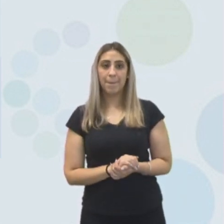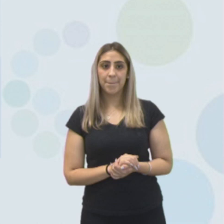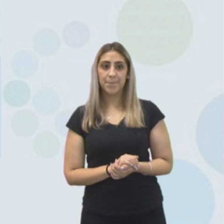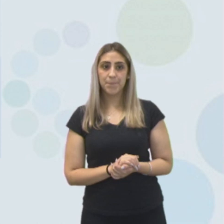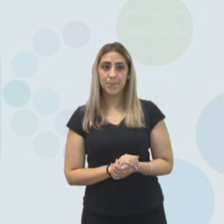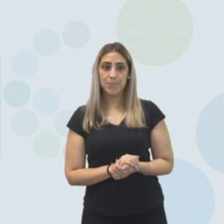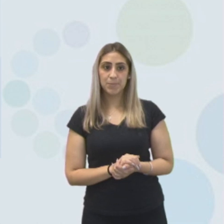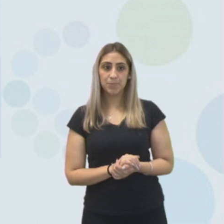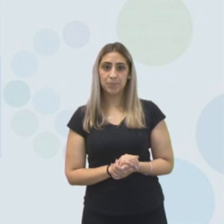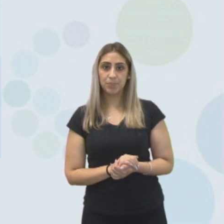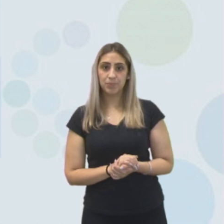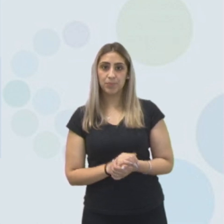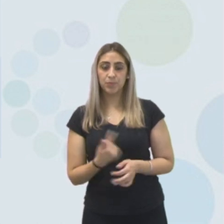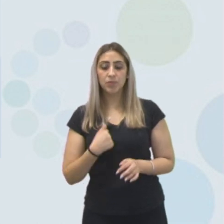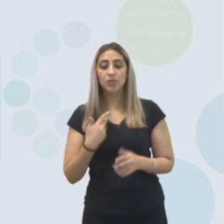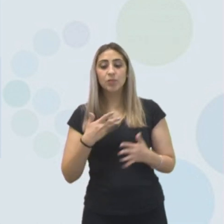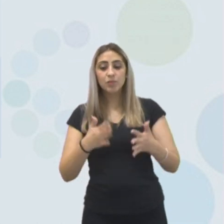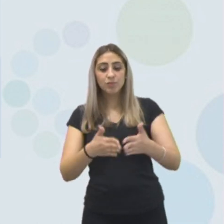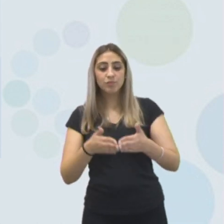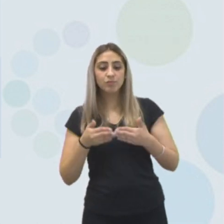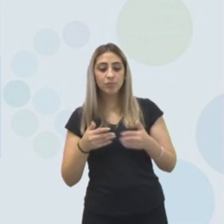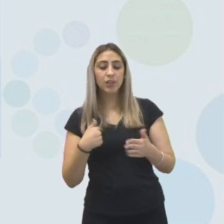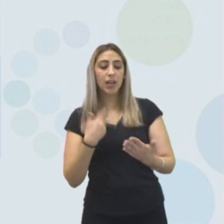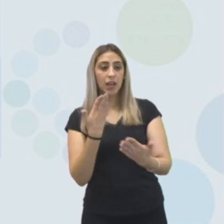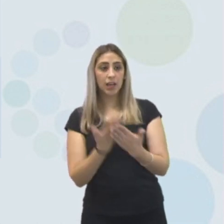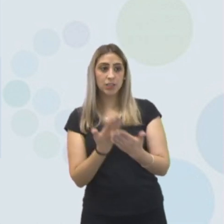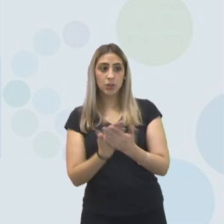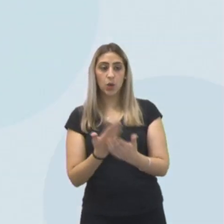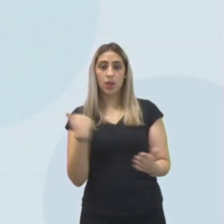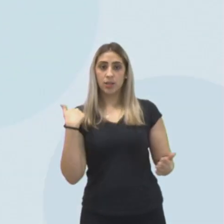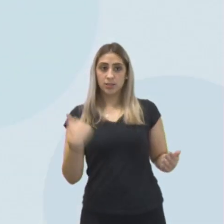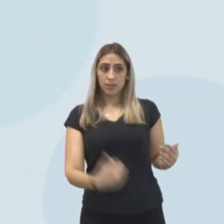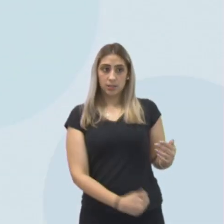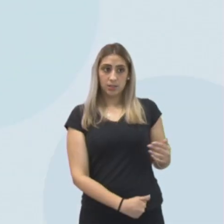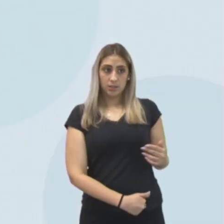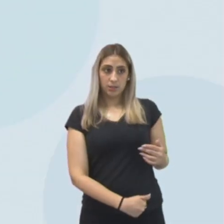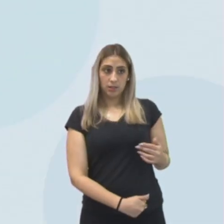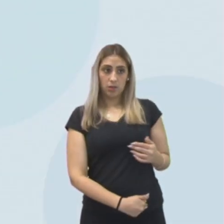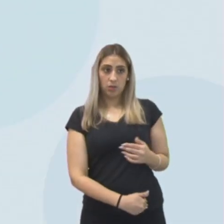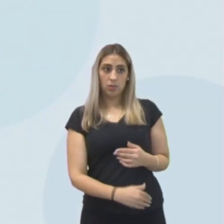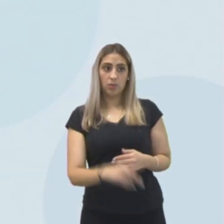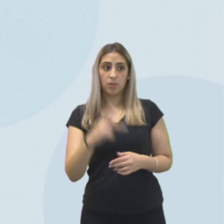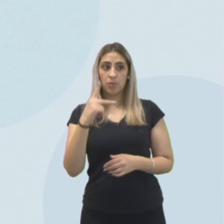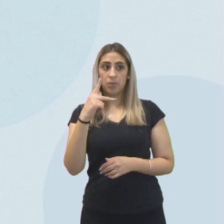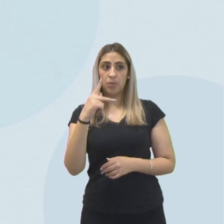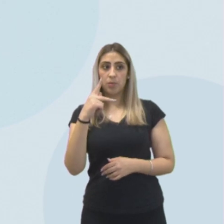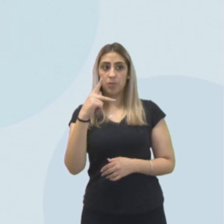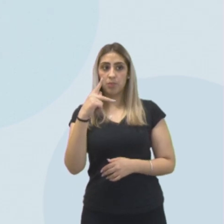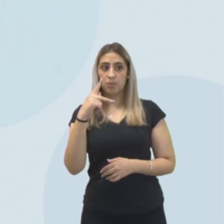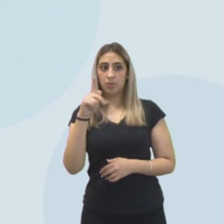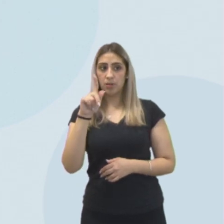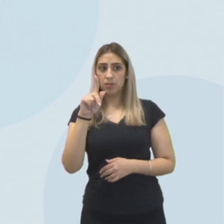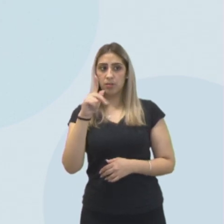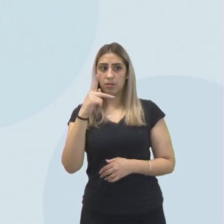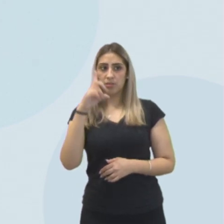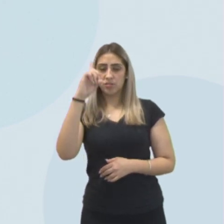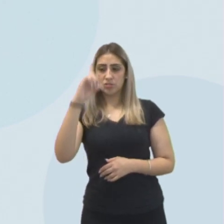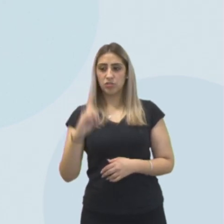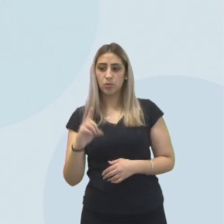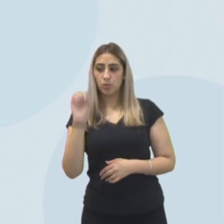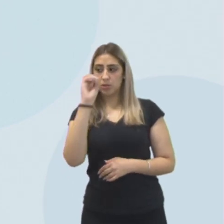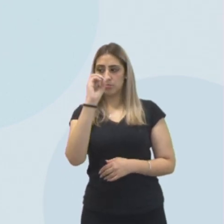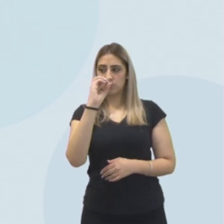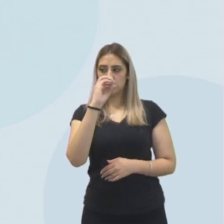verdade, gentilmente, a escola estadual, Escola PEI, Rui Bloem, da diretoria